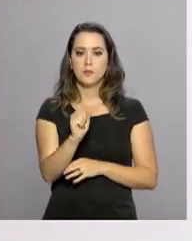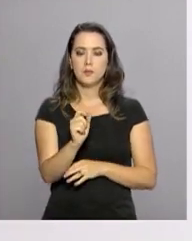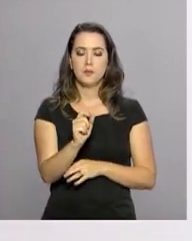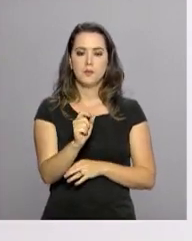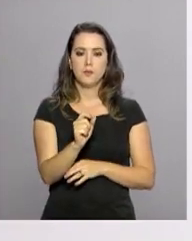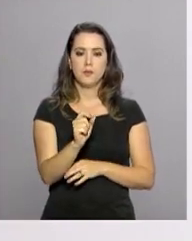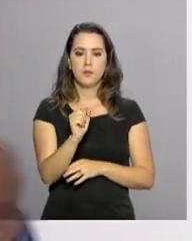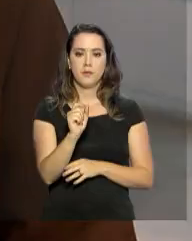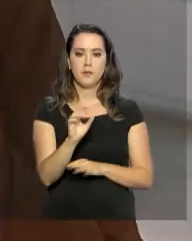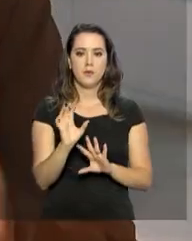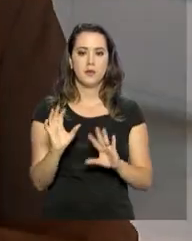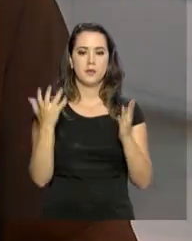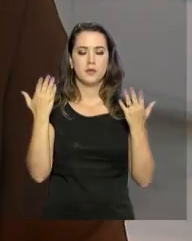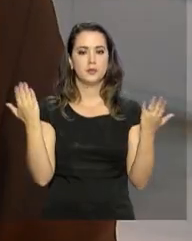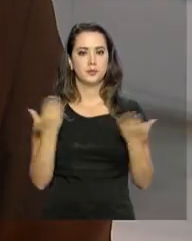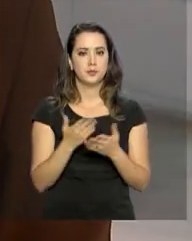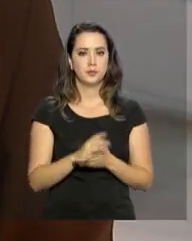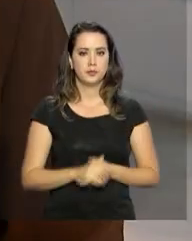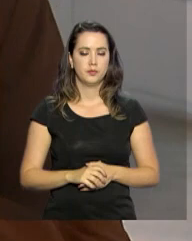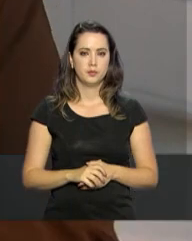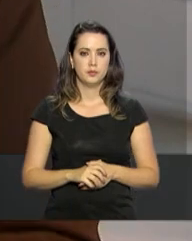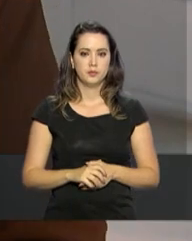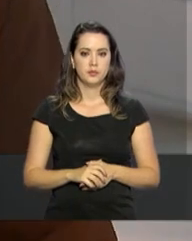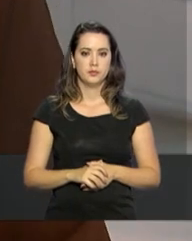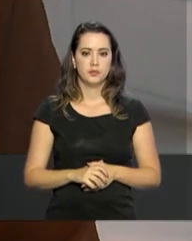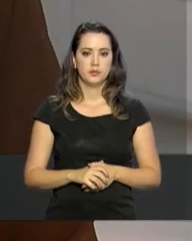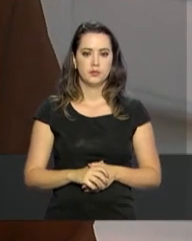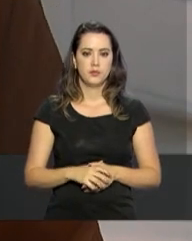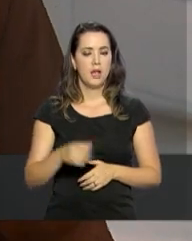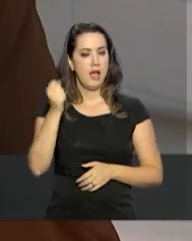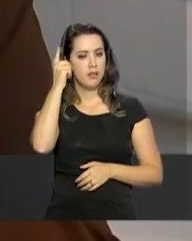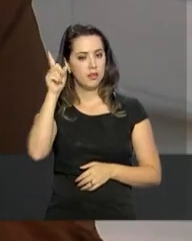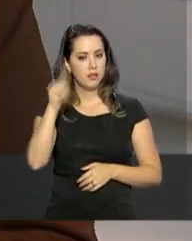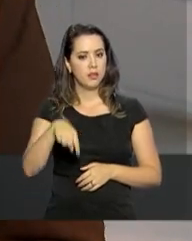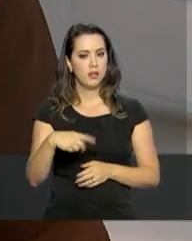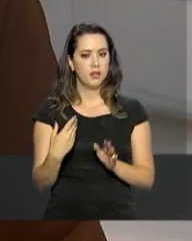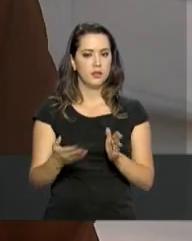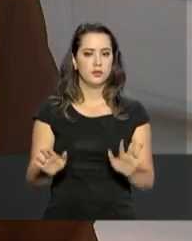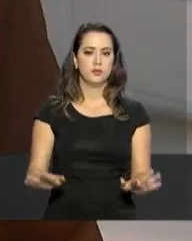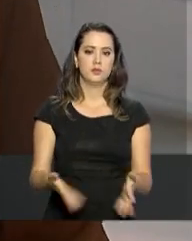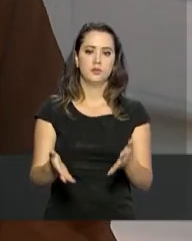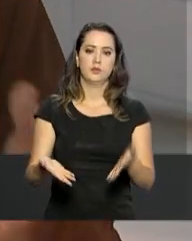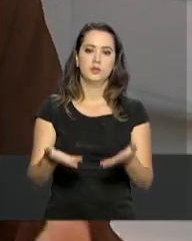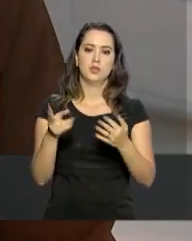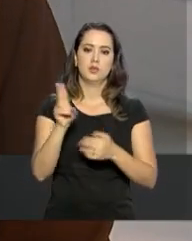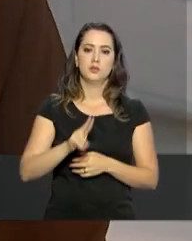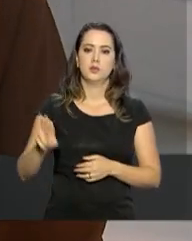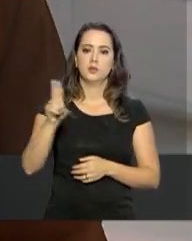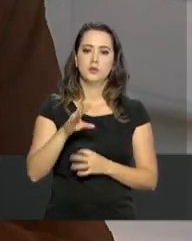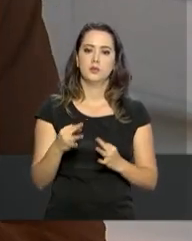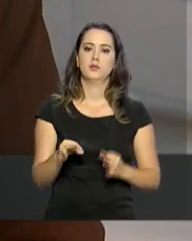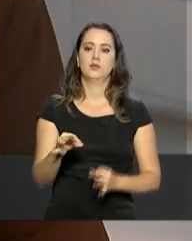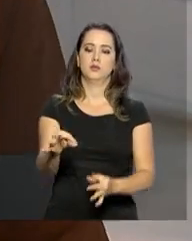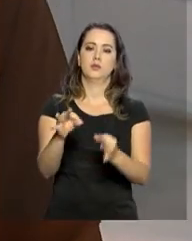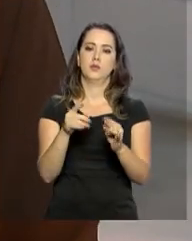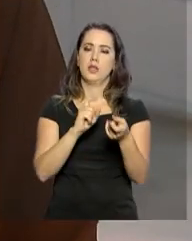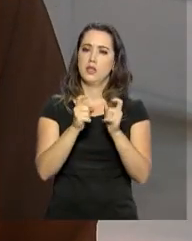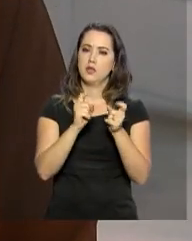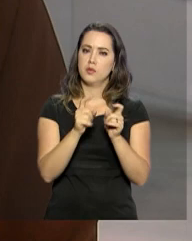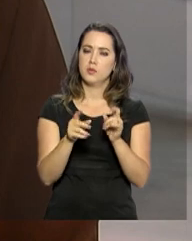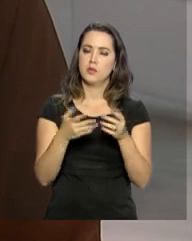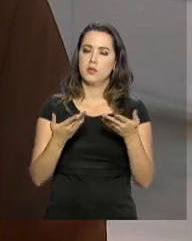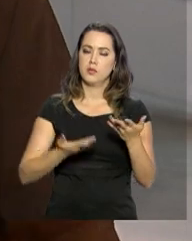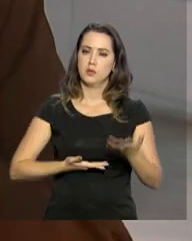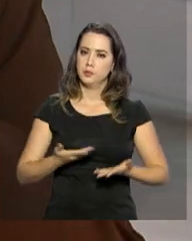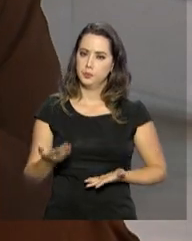essas aumentaram a idéia do programa cidades inovadoras é estimular o uso de tecnologias na gestão dos serviços